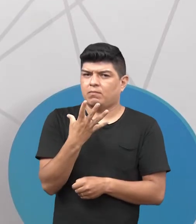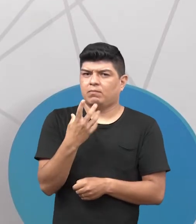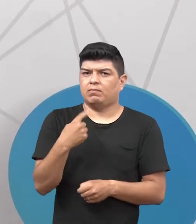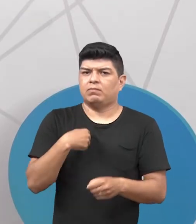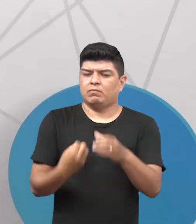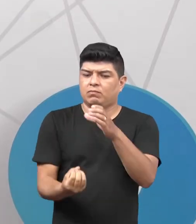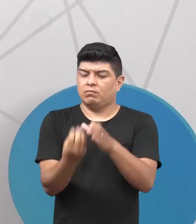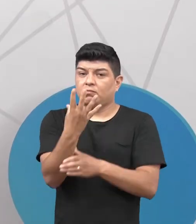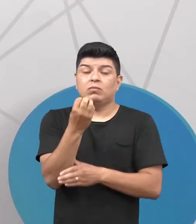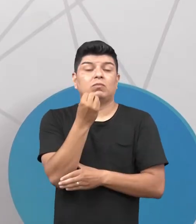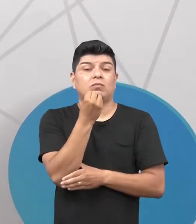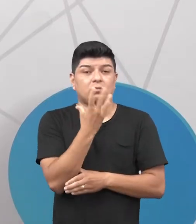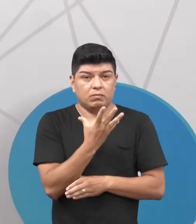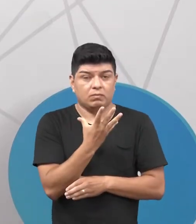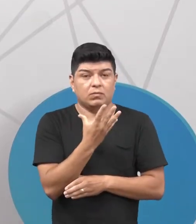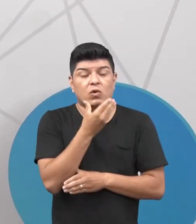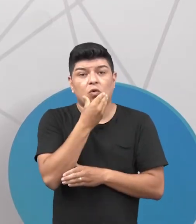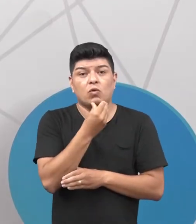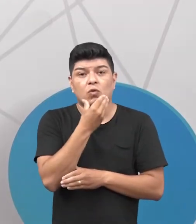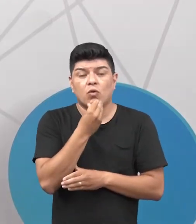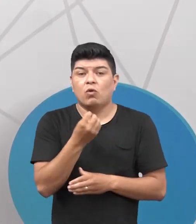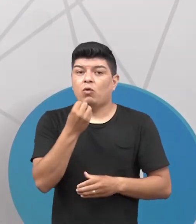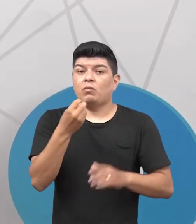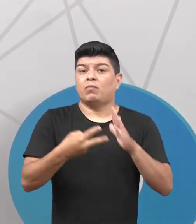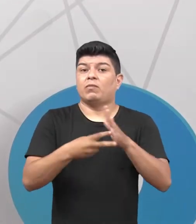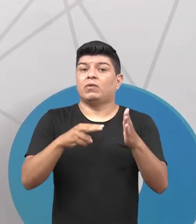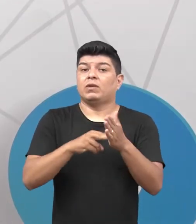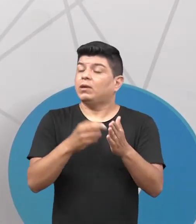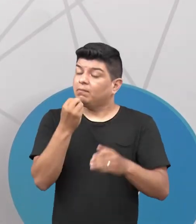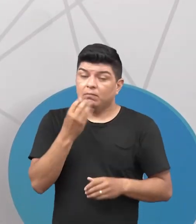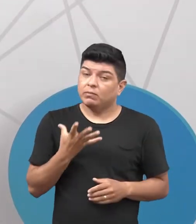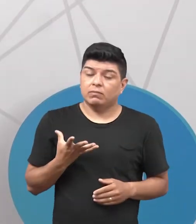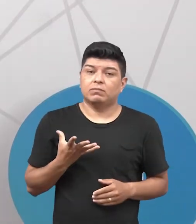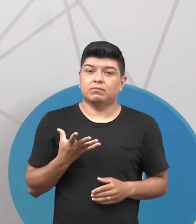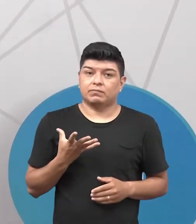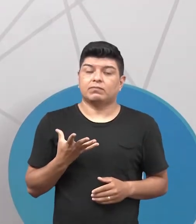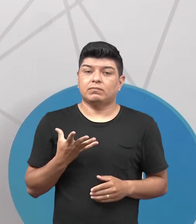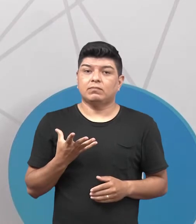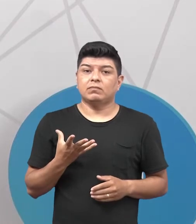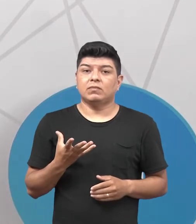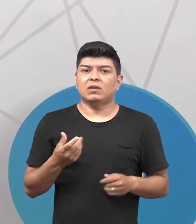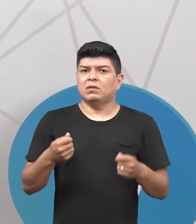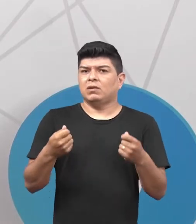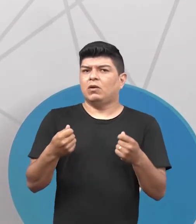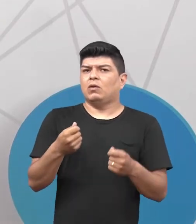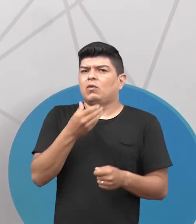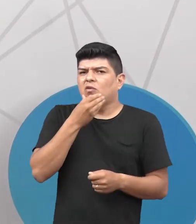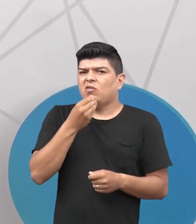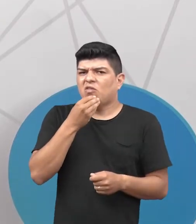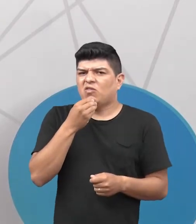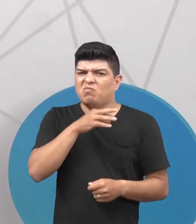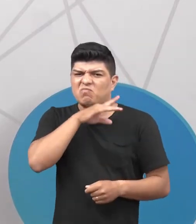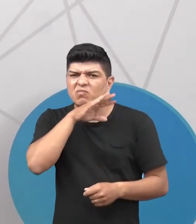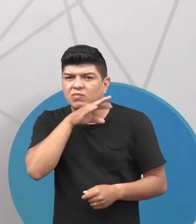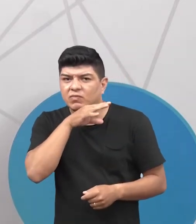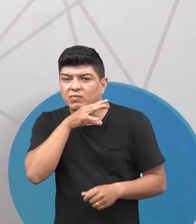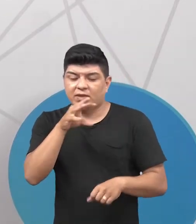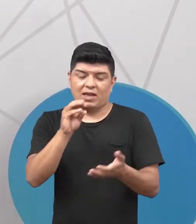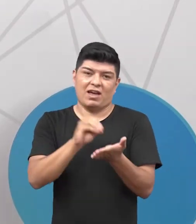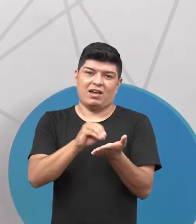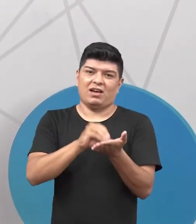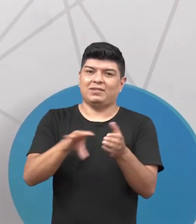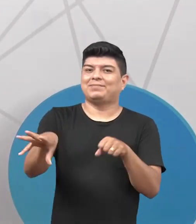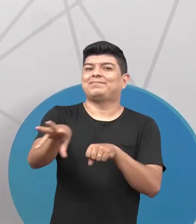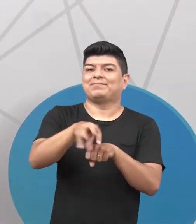tem uma origem boa. Então o homem é bom, essencialmente. O que leva o homem a ser ruim? A falta de conhecimento. E a falta